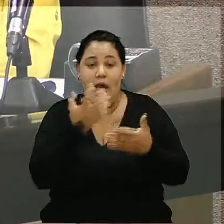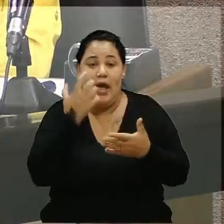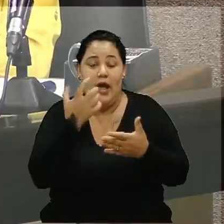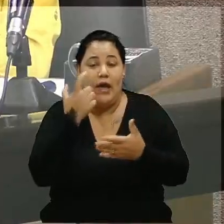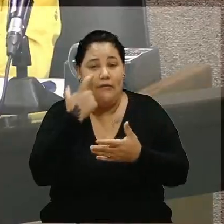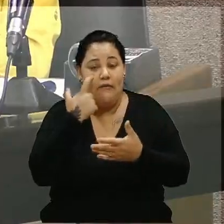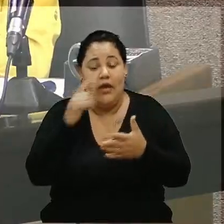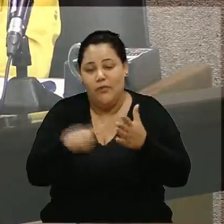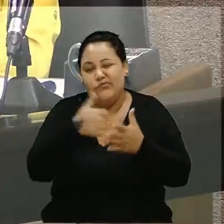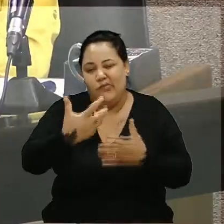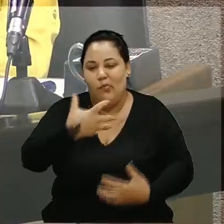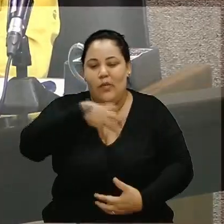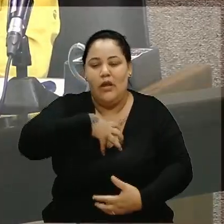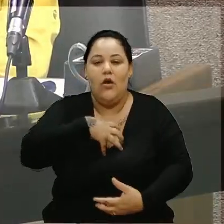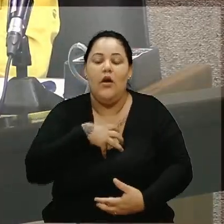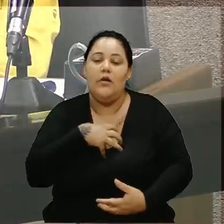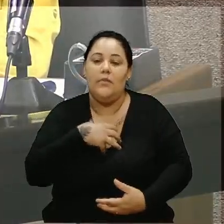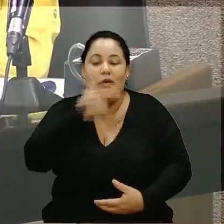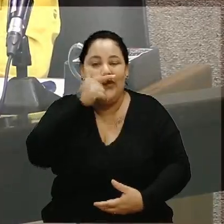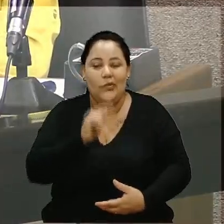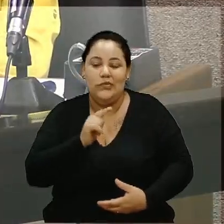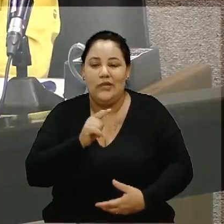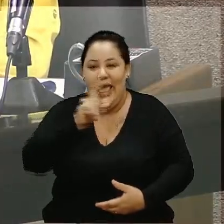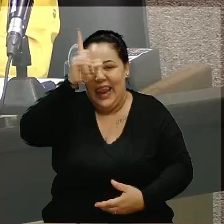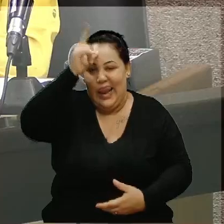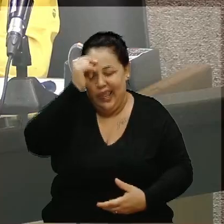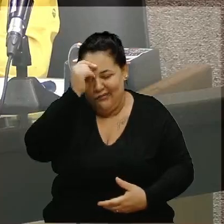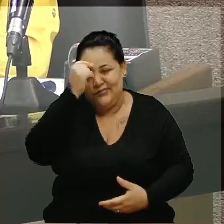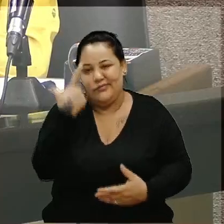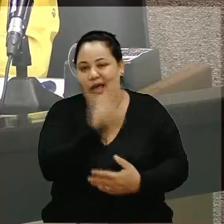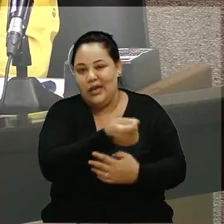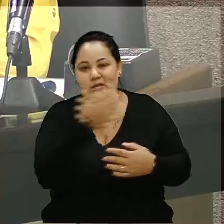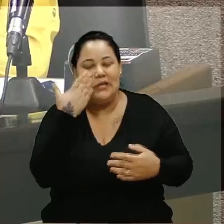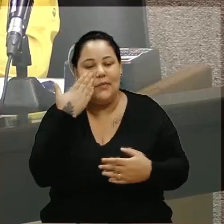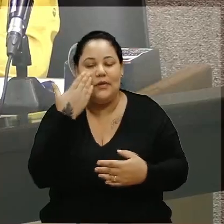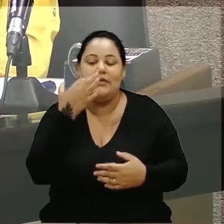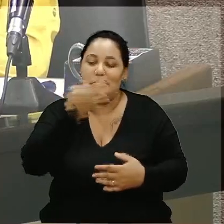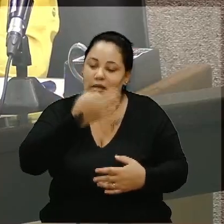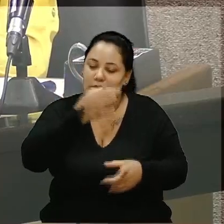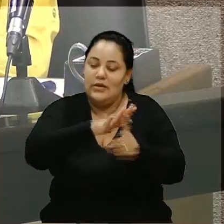dali acontecer e, com certeza, vai estar numa das nossas demandas de